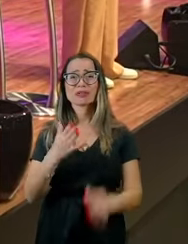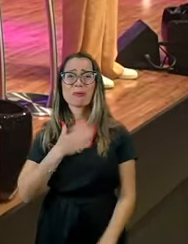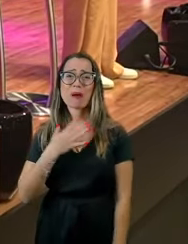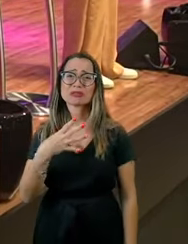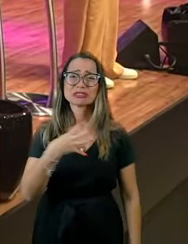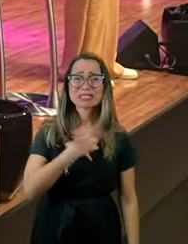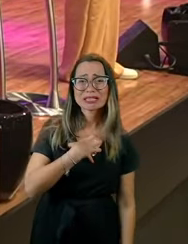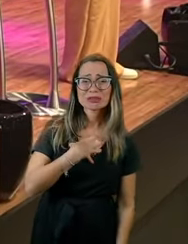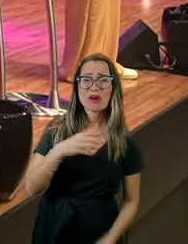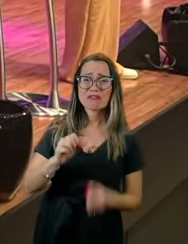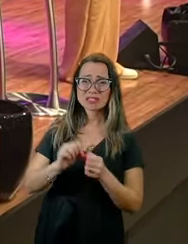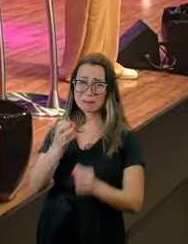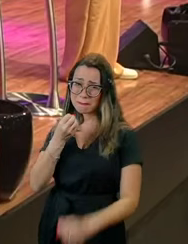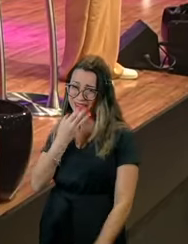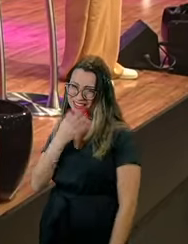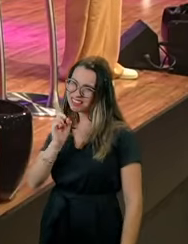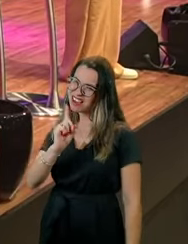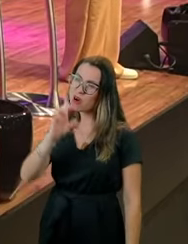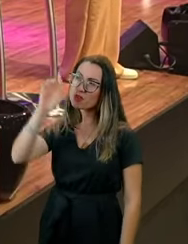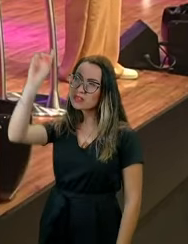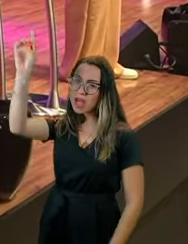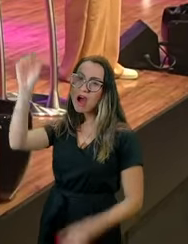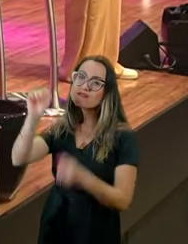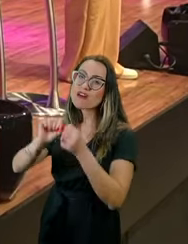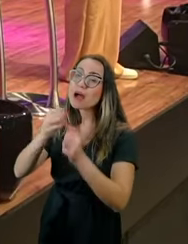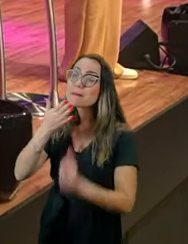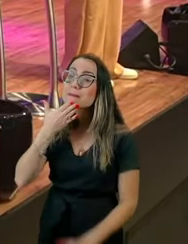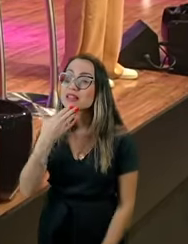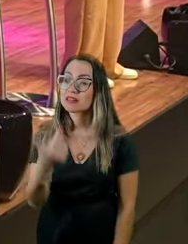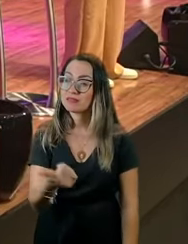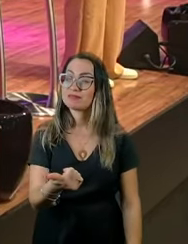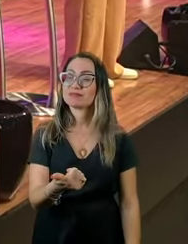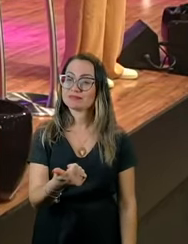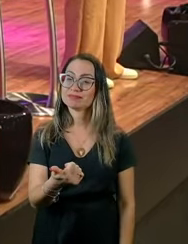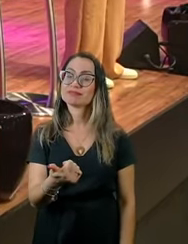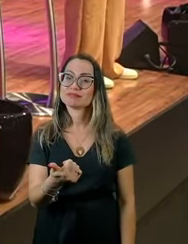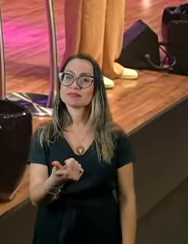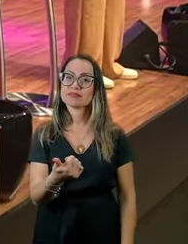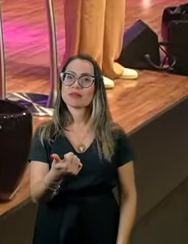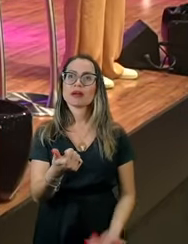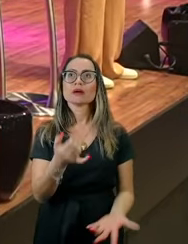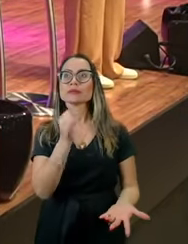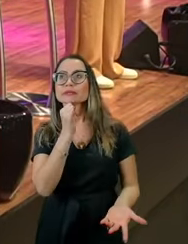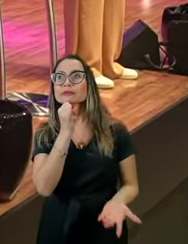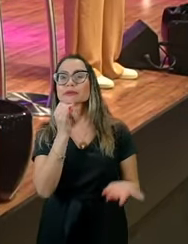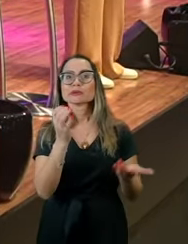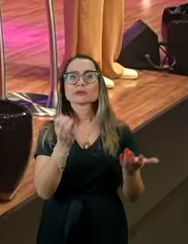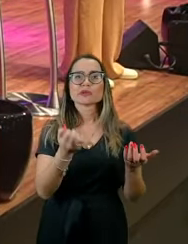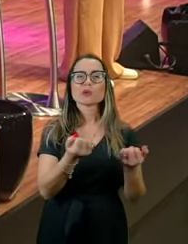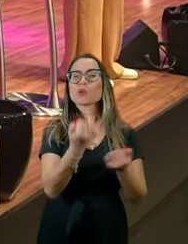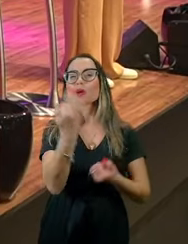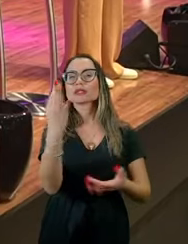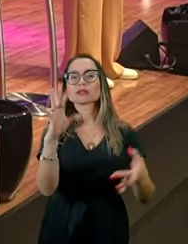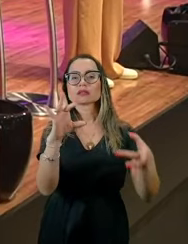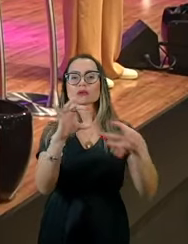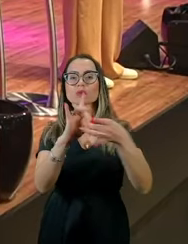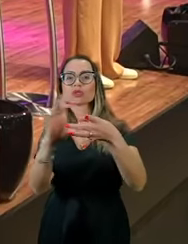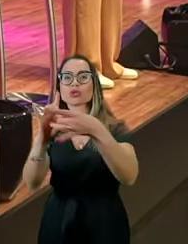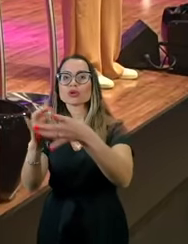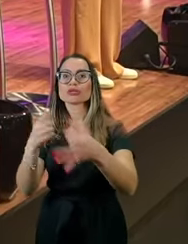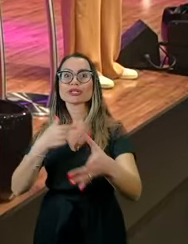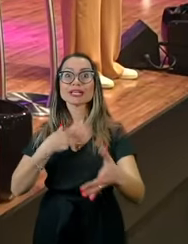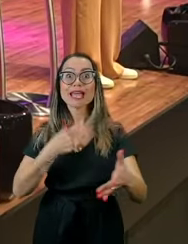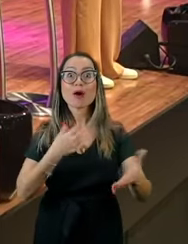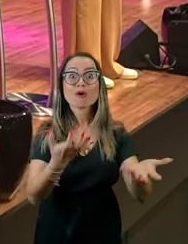faria tão bem quanto Deus faz. Quantas conexões talvez que eu tentei promover que foram erradas, não estavam de acordo